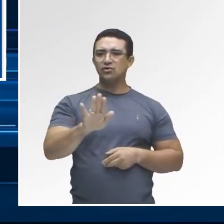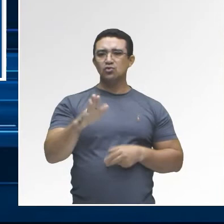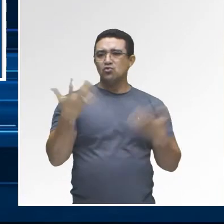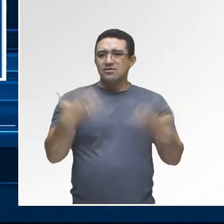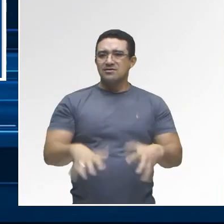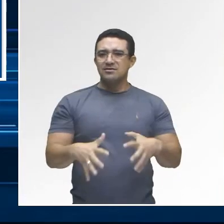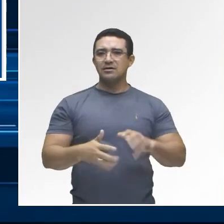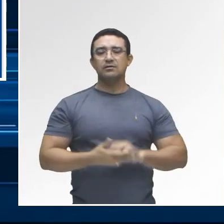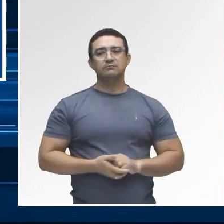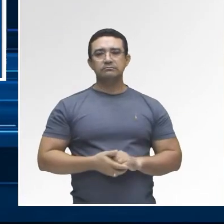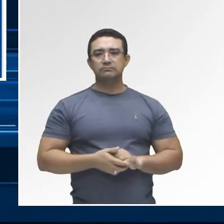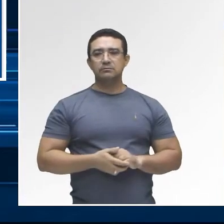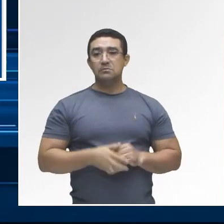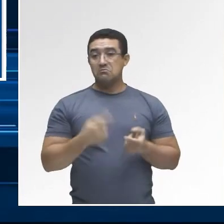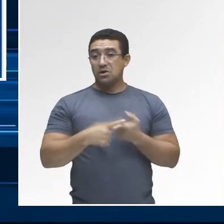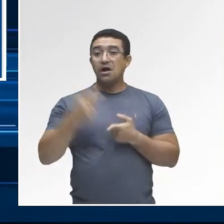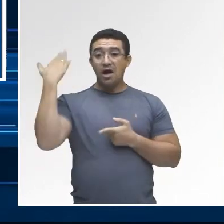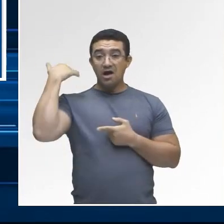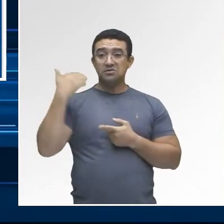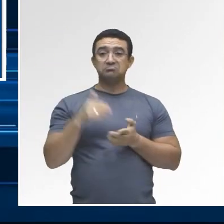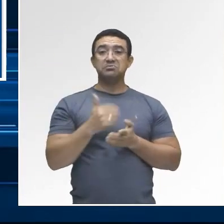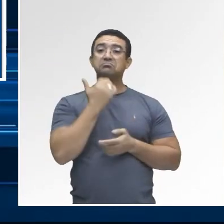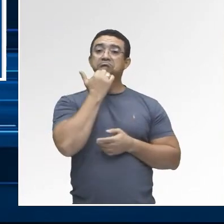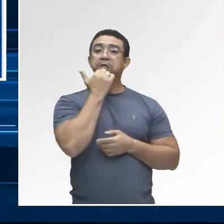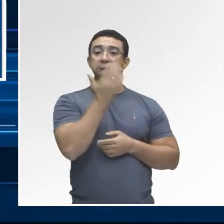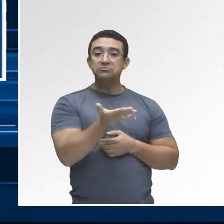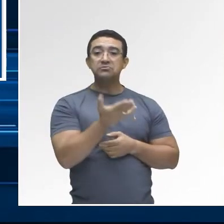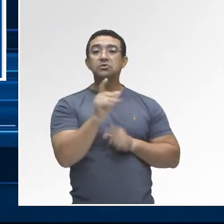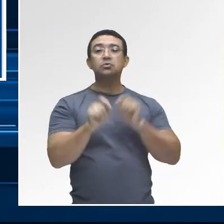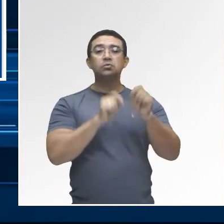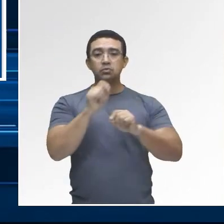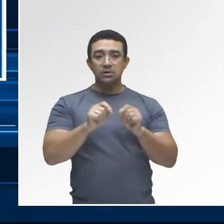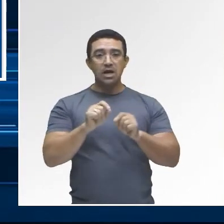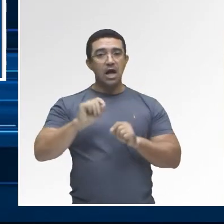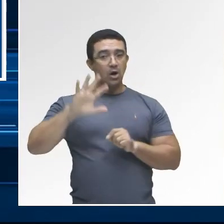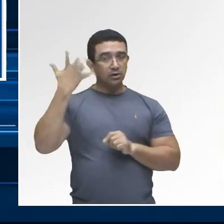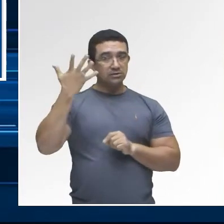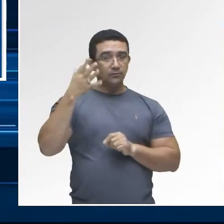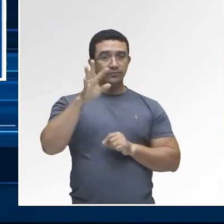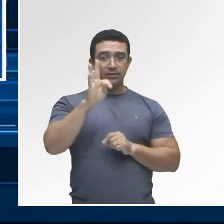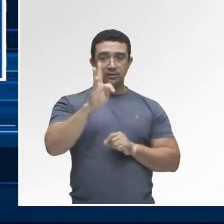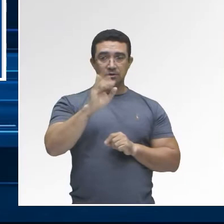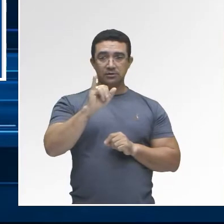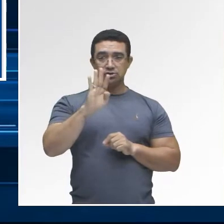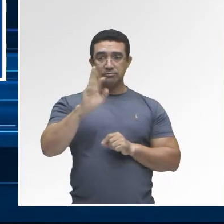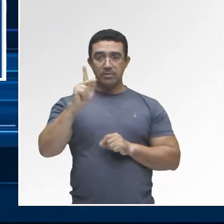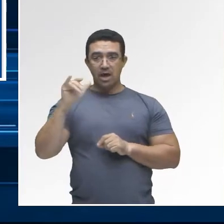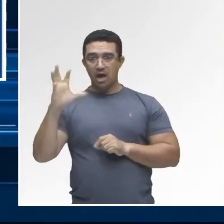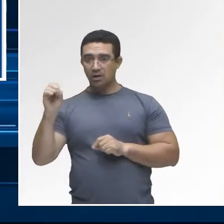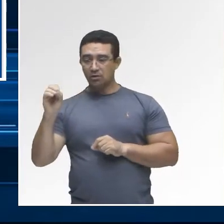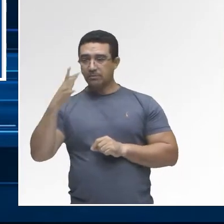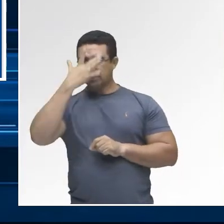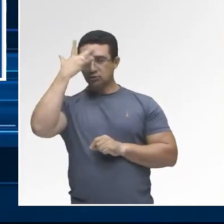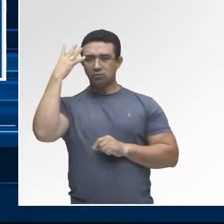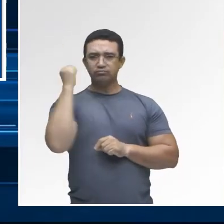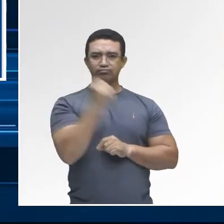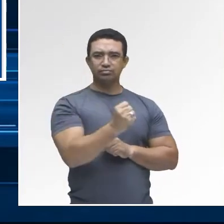eles não estavam nem aí. Então, o que vai acontecer? O Tibério vai ser assassinado. E o